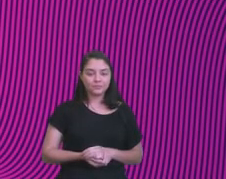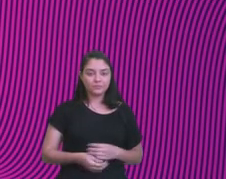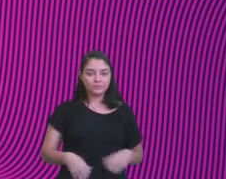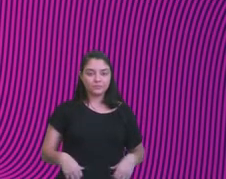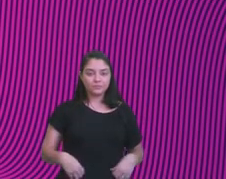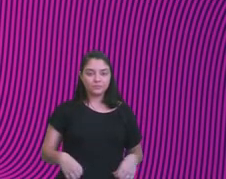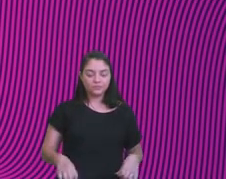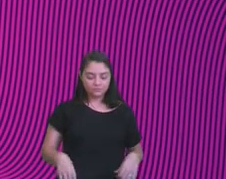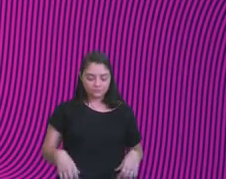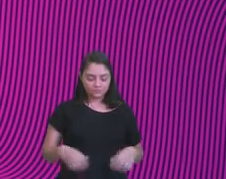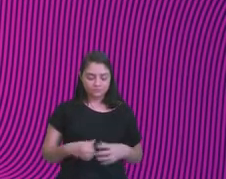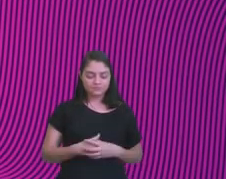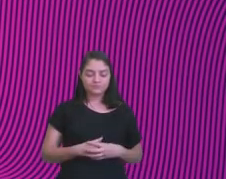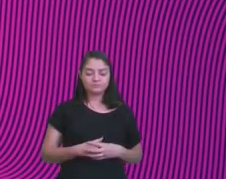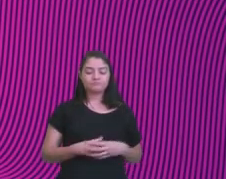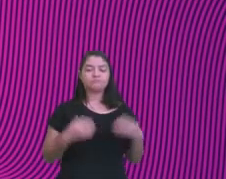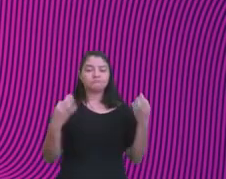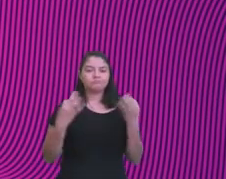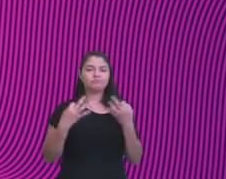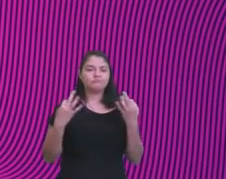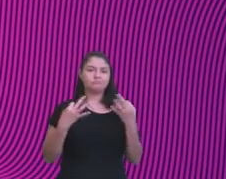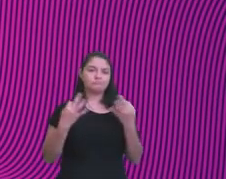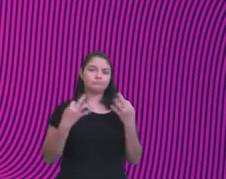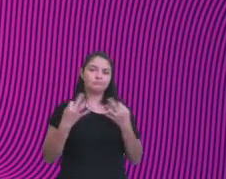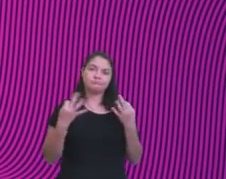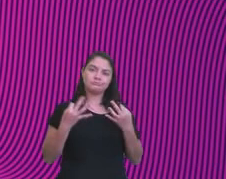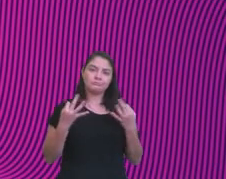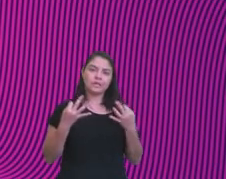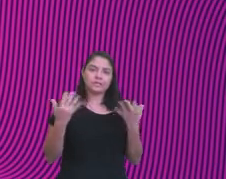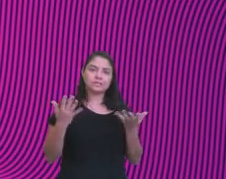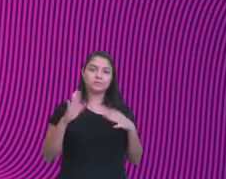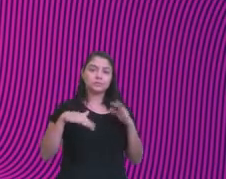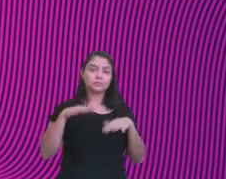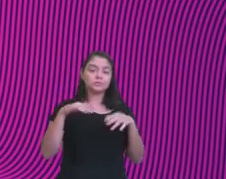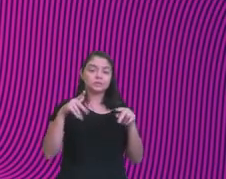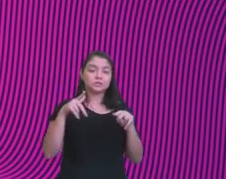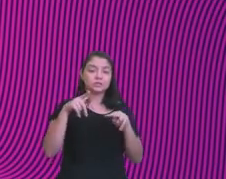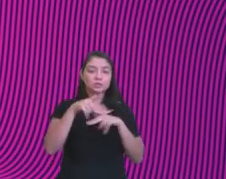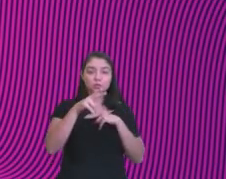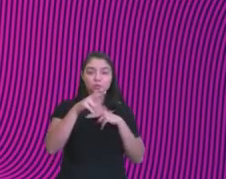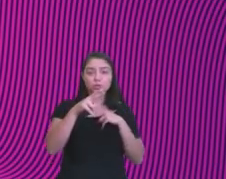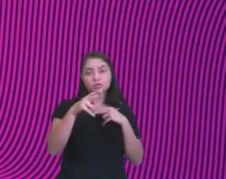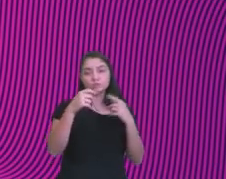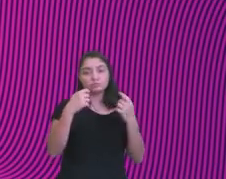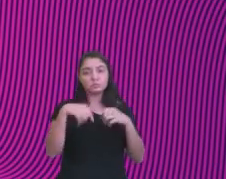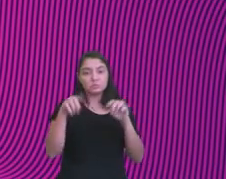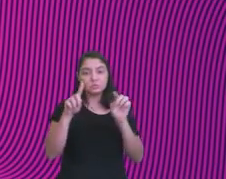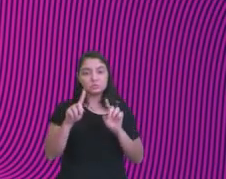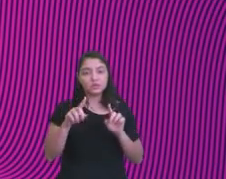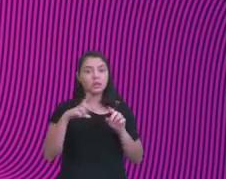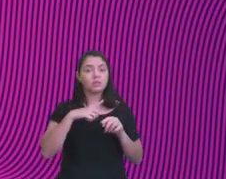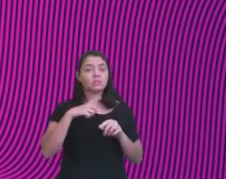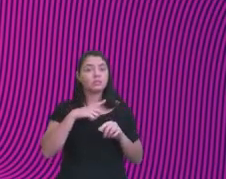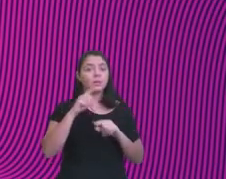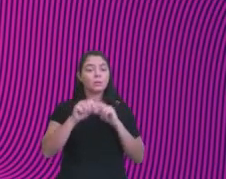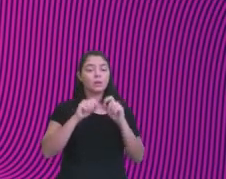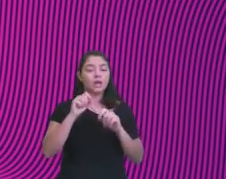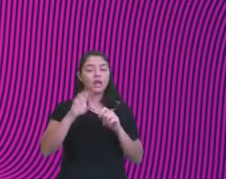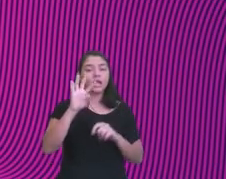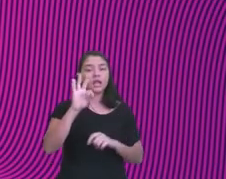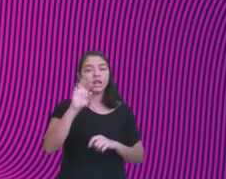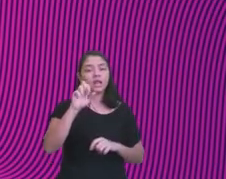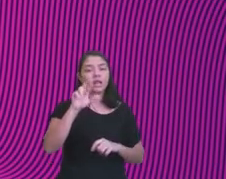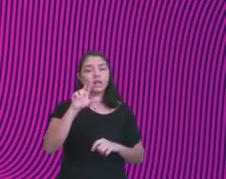Perfeito. Não havendo, então, condição cirúrgica no tratamento das lesões hepáticas, a terapia ablativa hepática entra como primeira